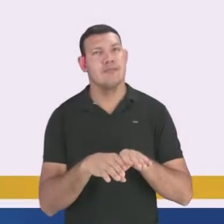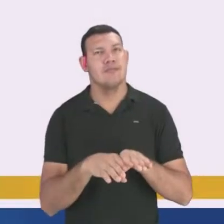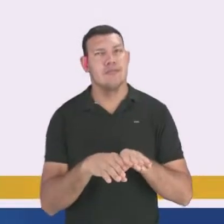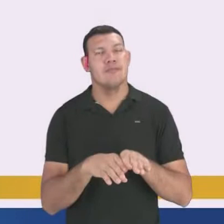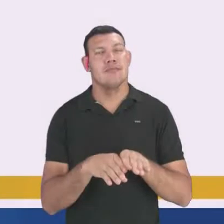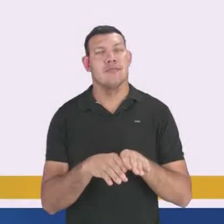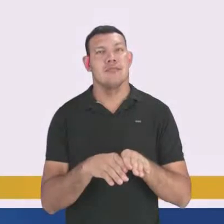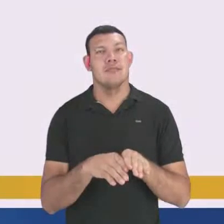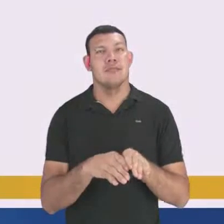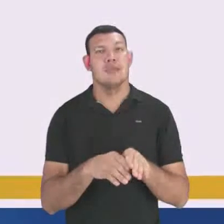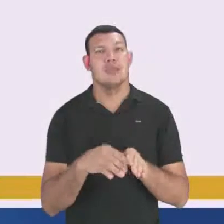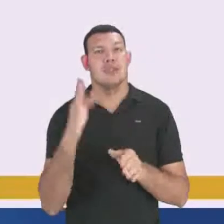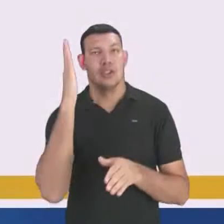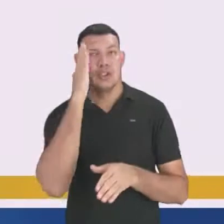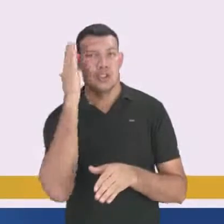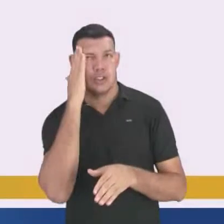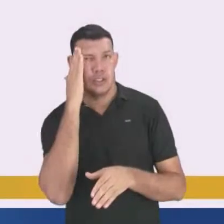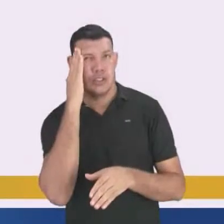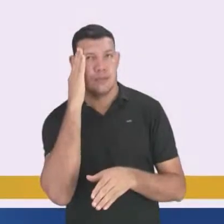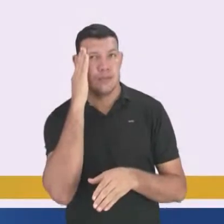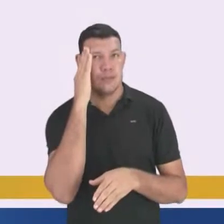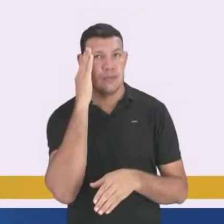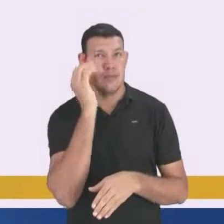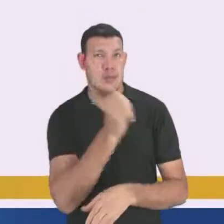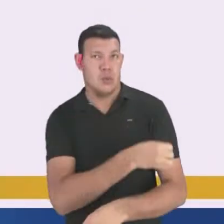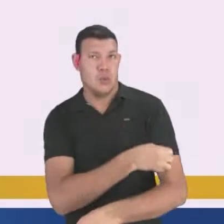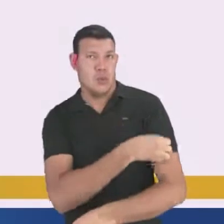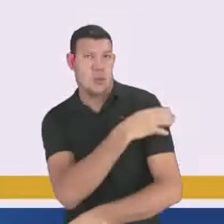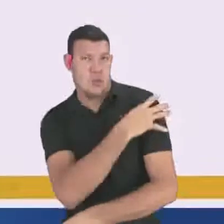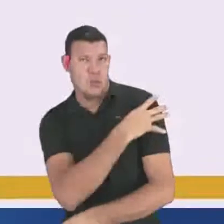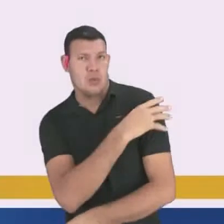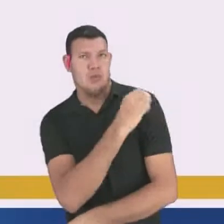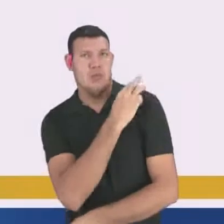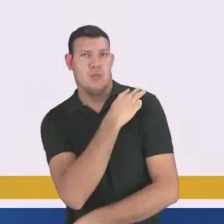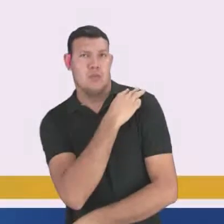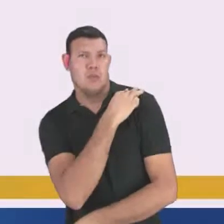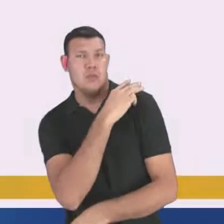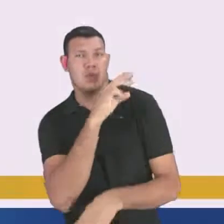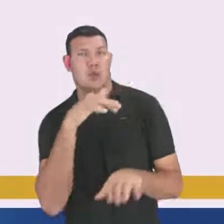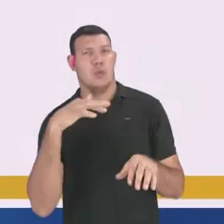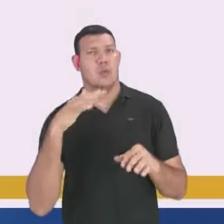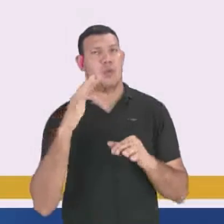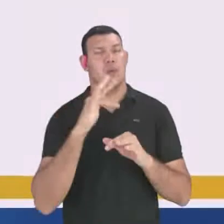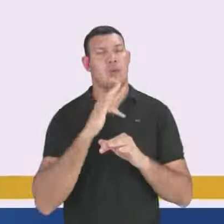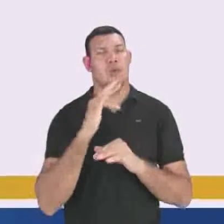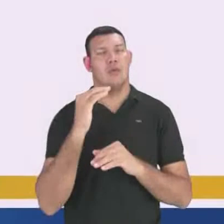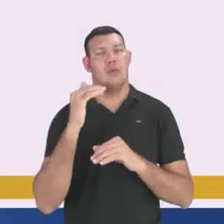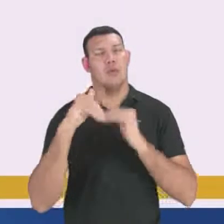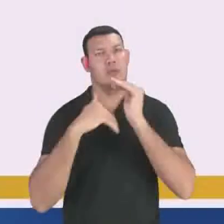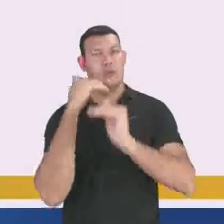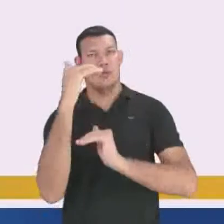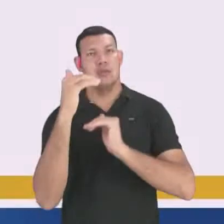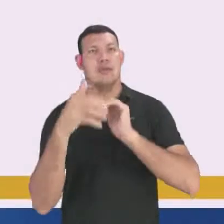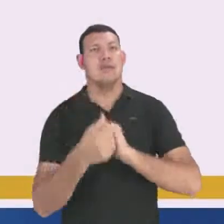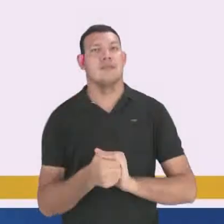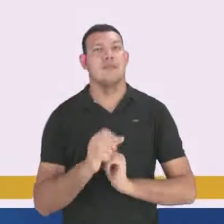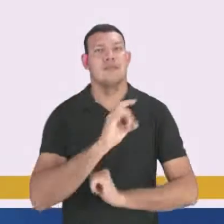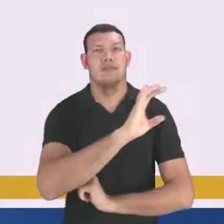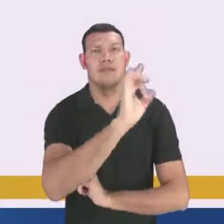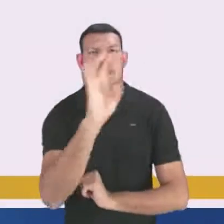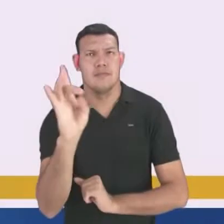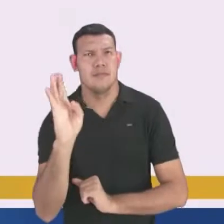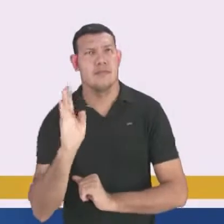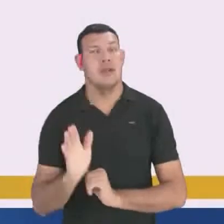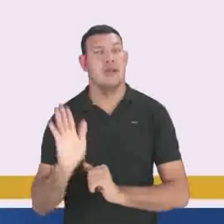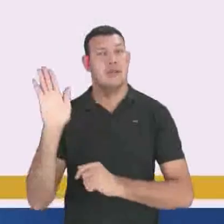dos eleitores. Então, isso permite conhecer bem o perfil dos eleitores de cada candidato. Com isso, os próprios candidatos podem